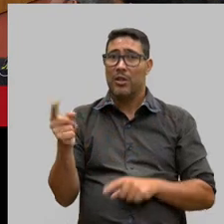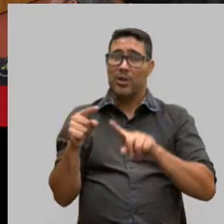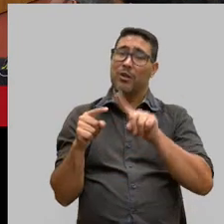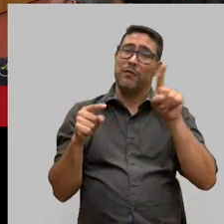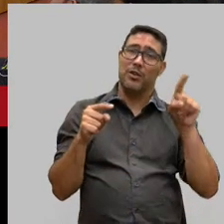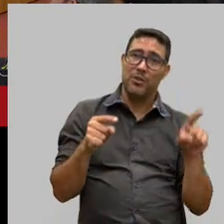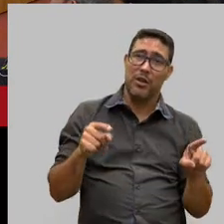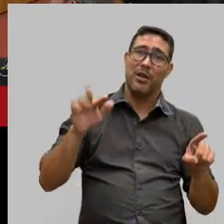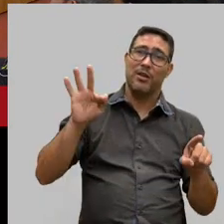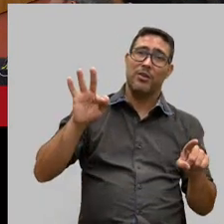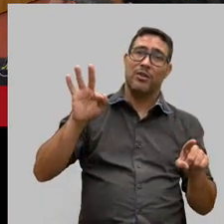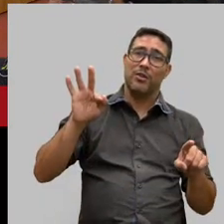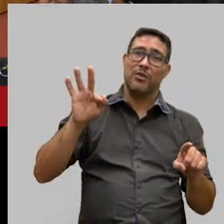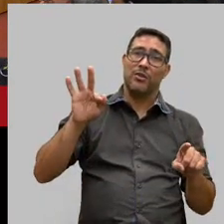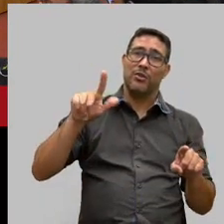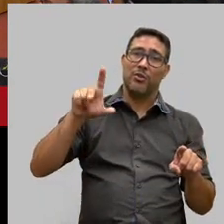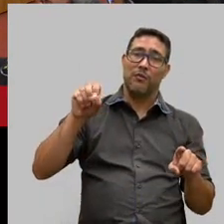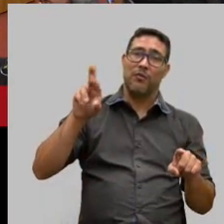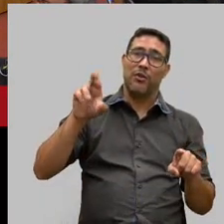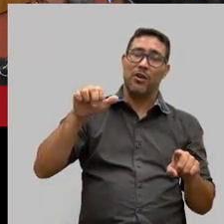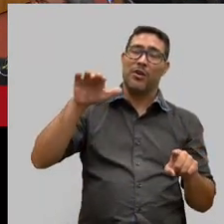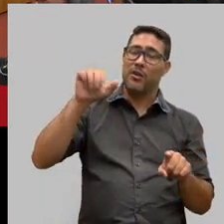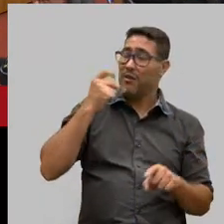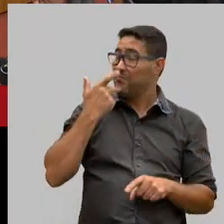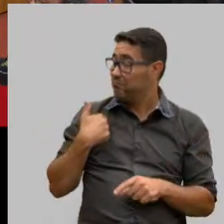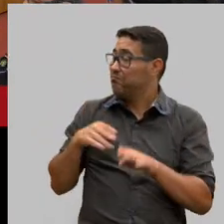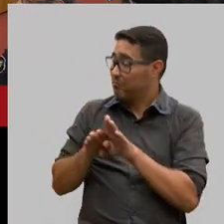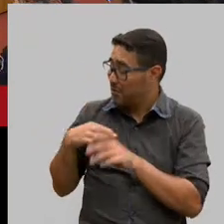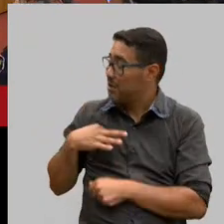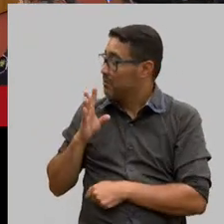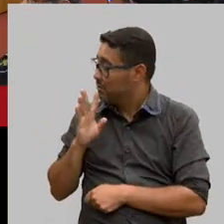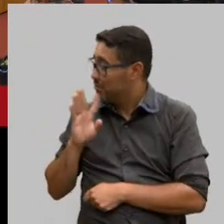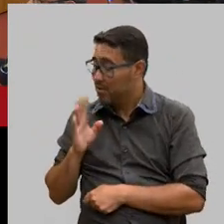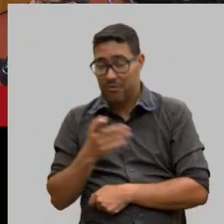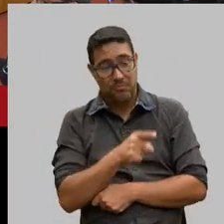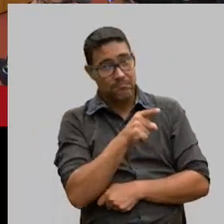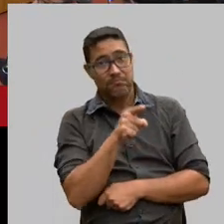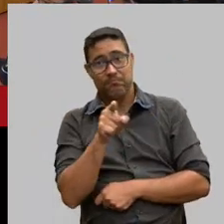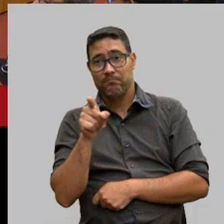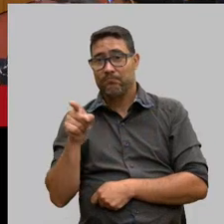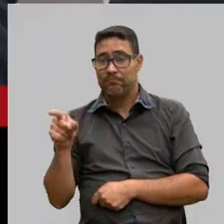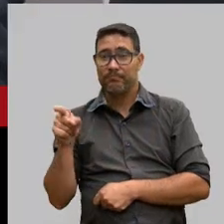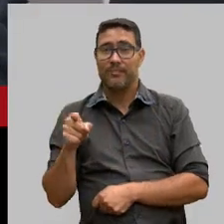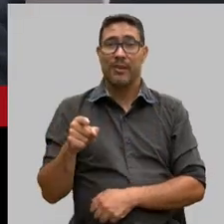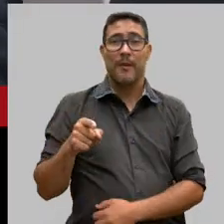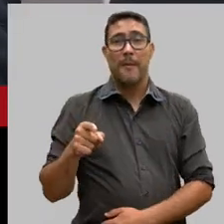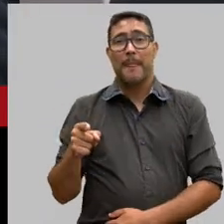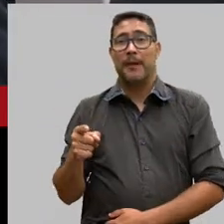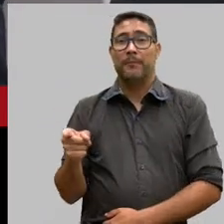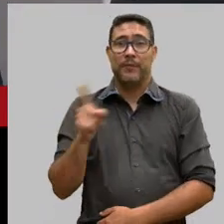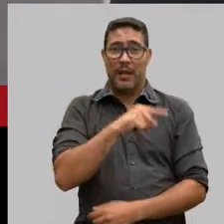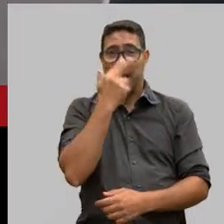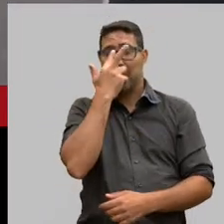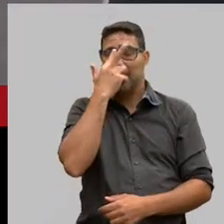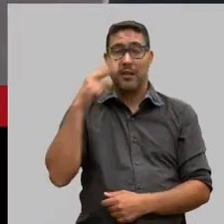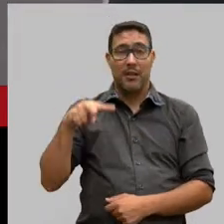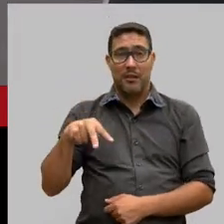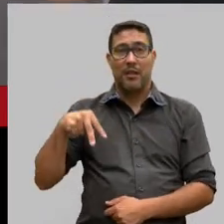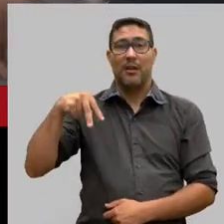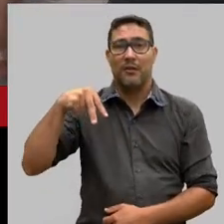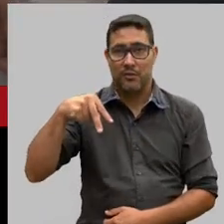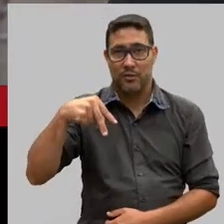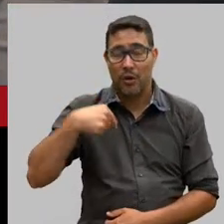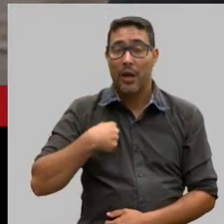vejo a Florência eu falei eu conheço e olha que interessante ela se levantou e disse eu também